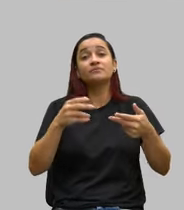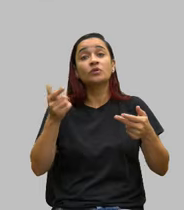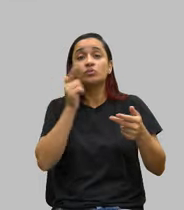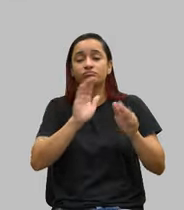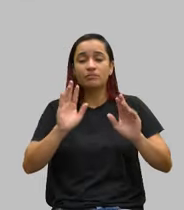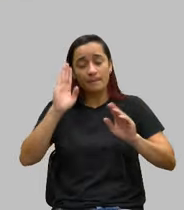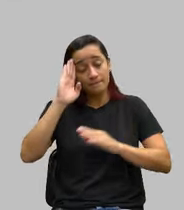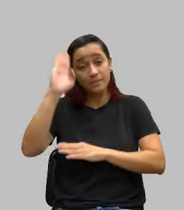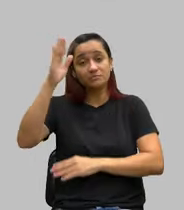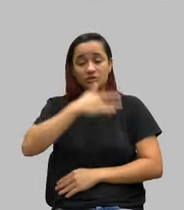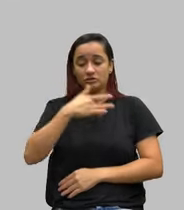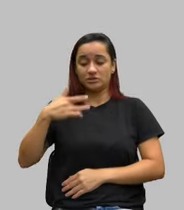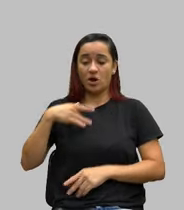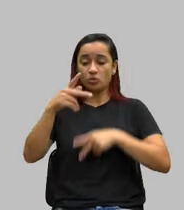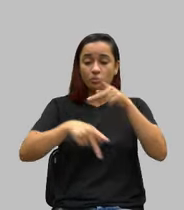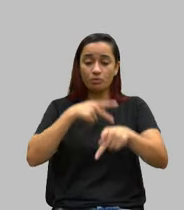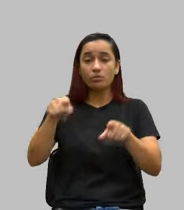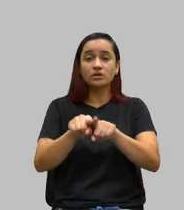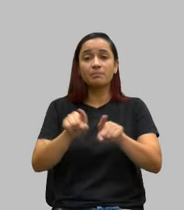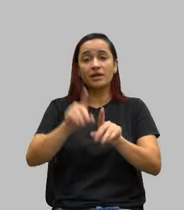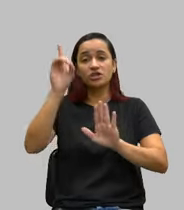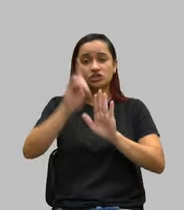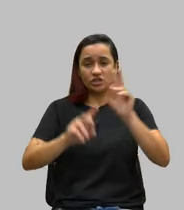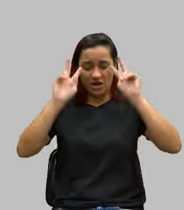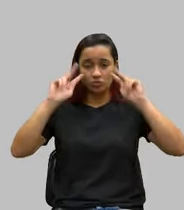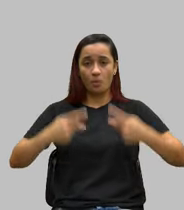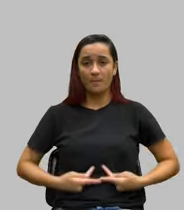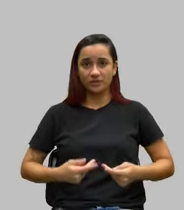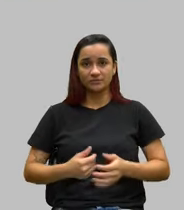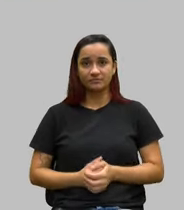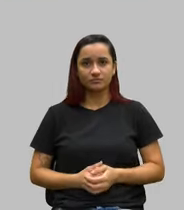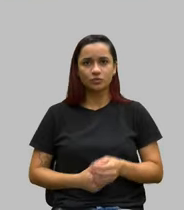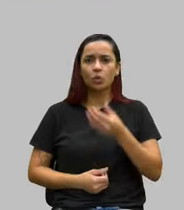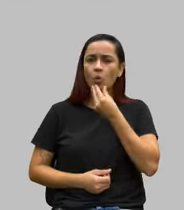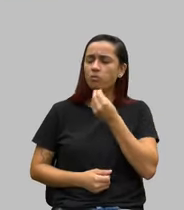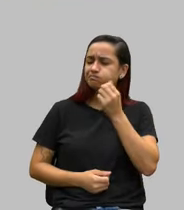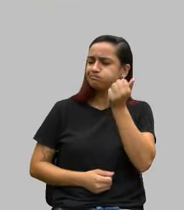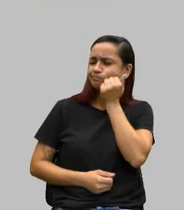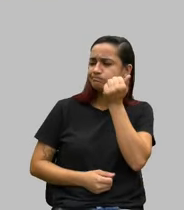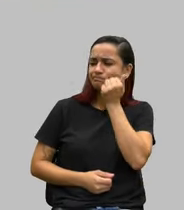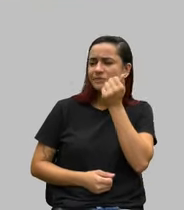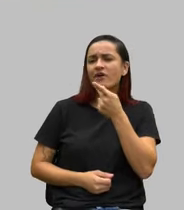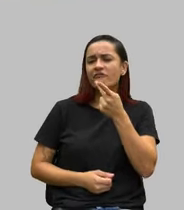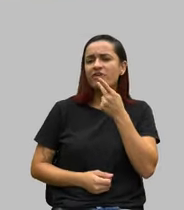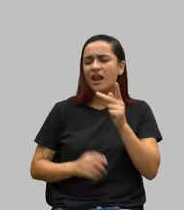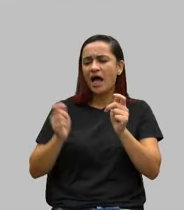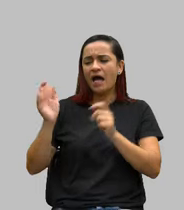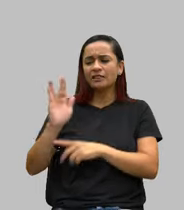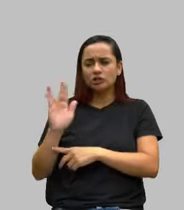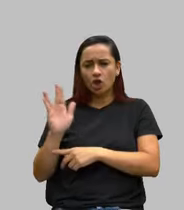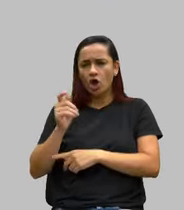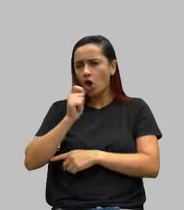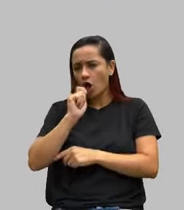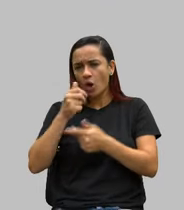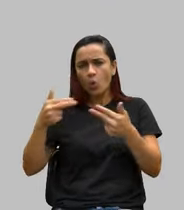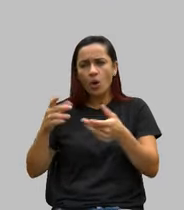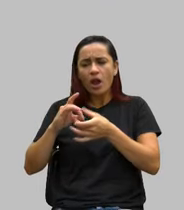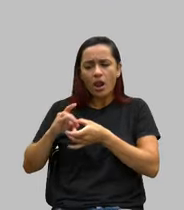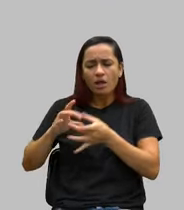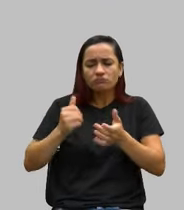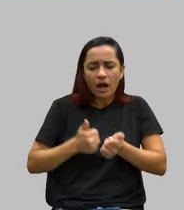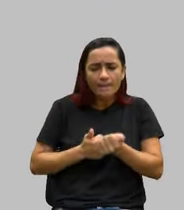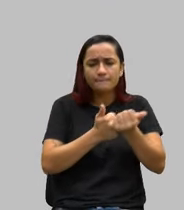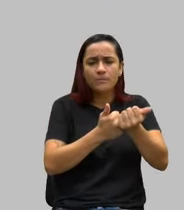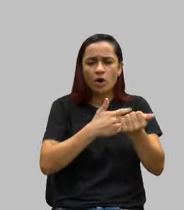direitos humanos o cara tem a cara de pau dizer que a droga prioriza saúde pública os direitos humanos